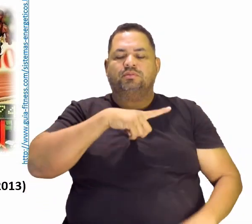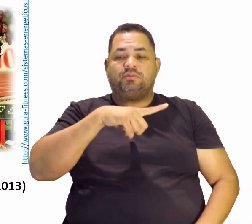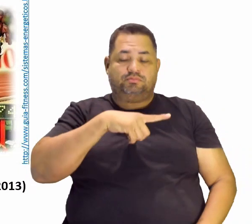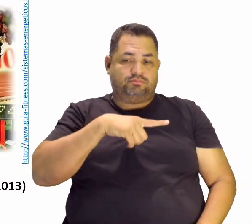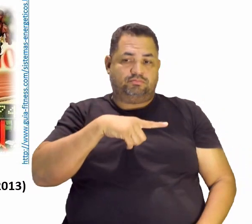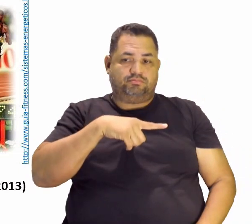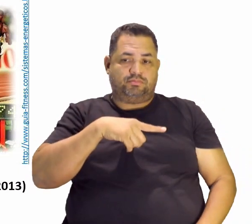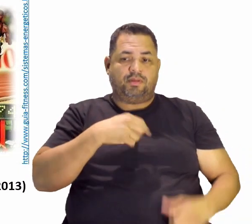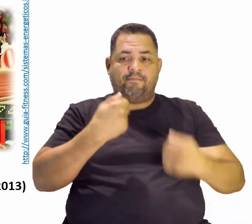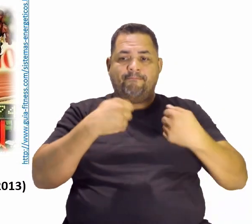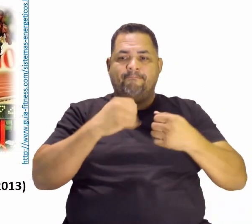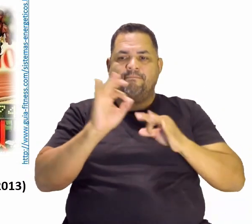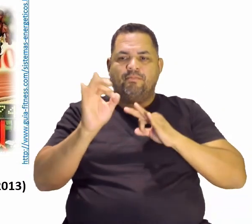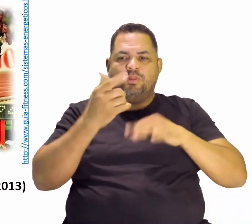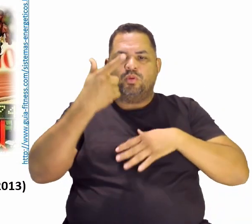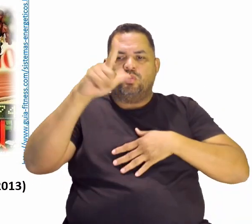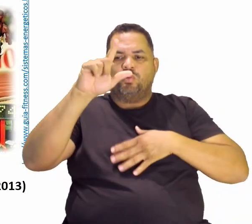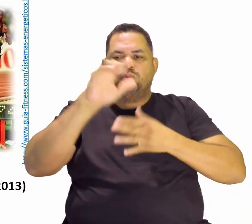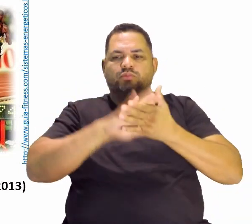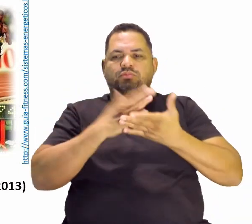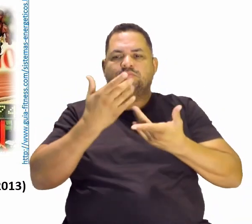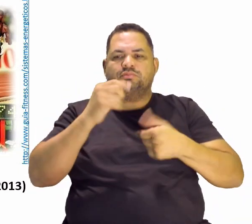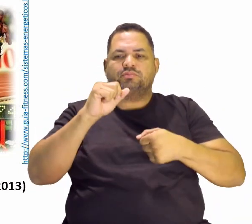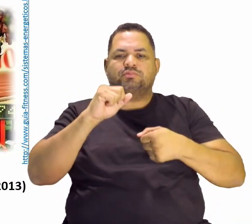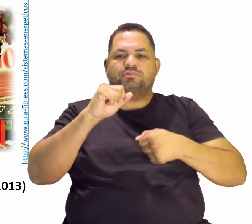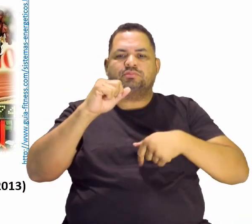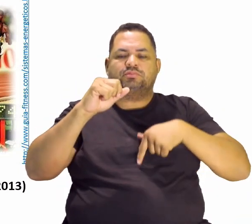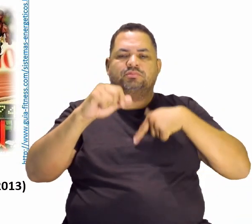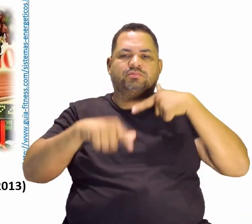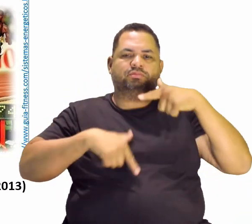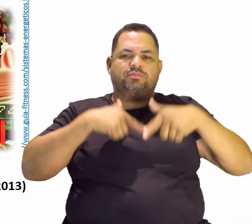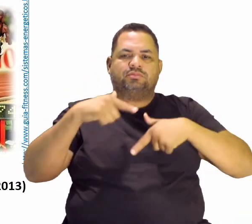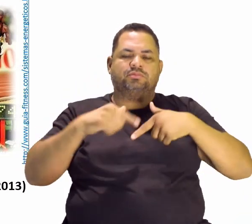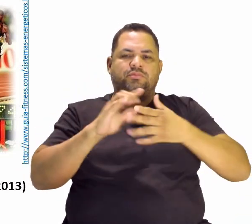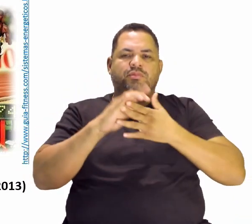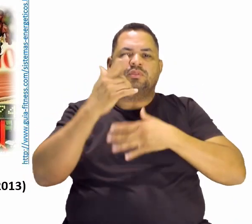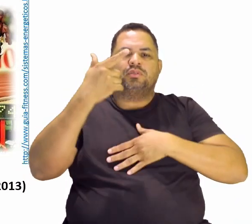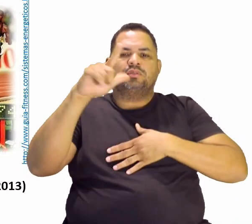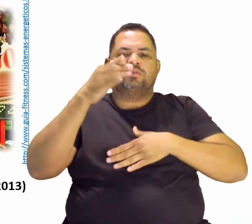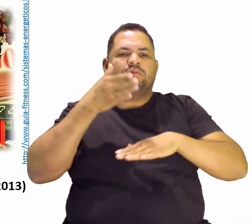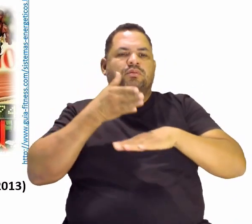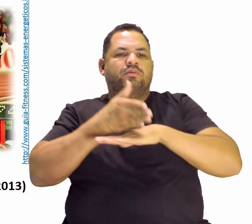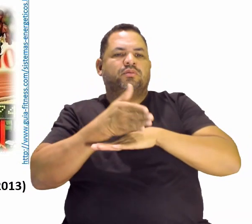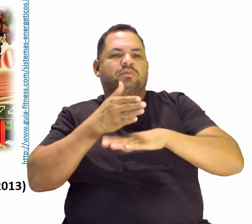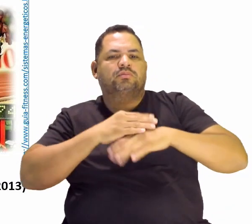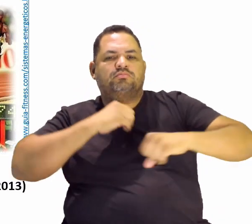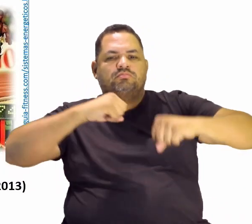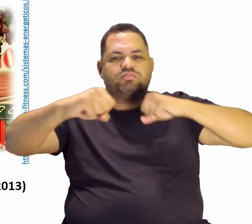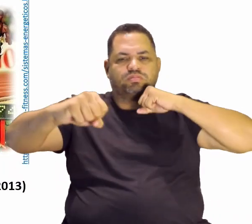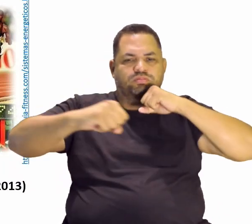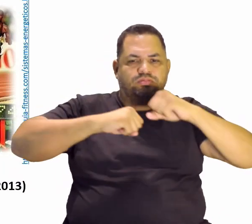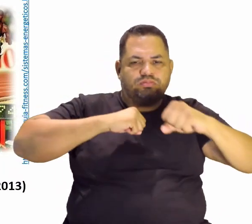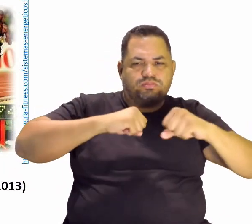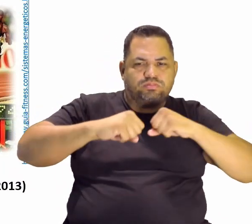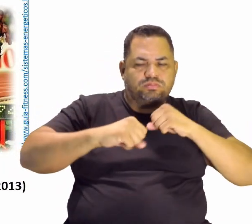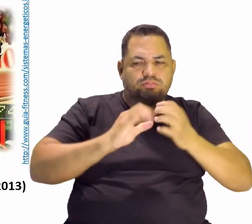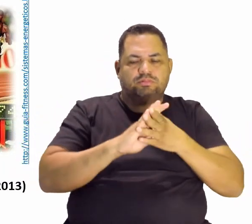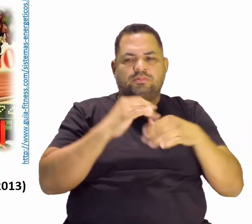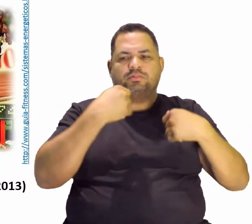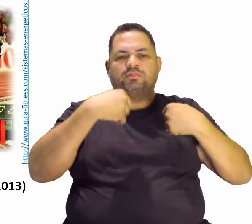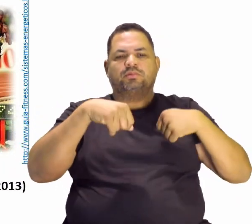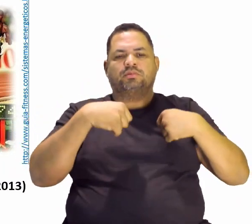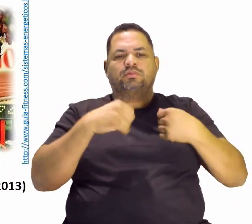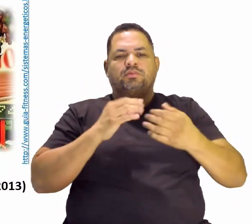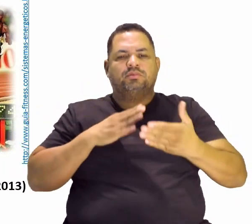eu poder conseguir executar a minha atividade. Então, vamos supor que você vai participar aí de uma corrida, de uma maratona, você vai percorrer